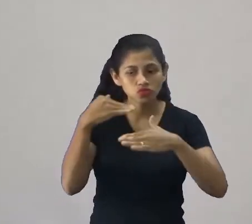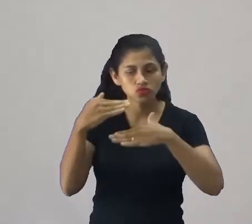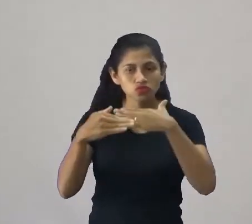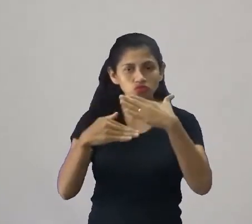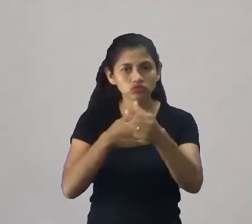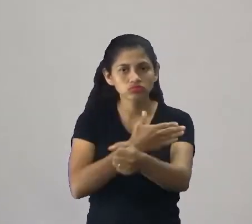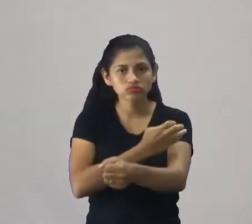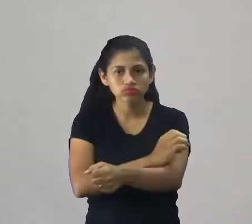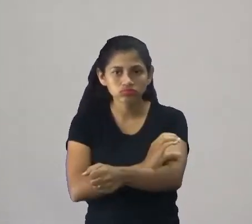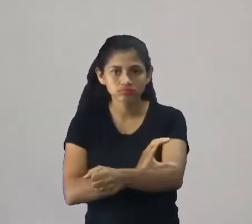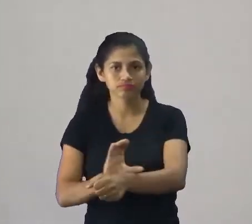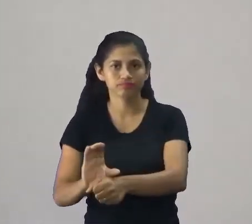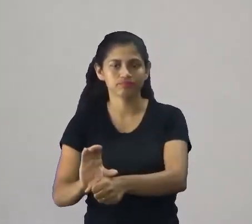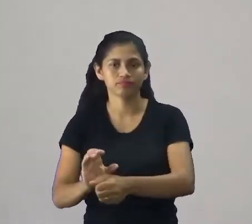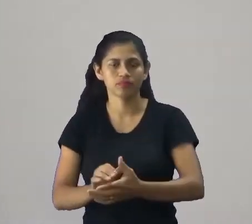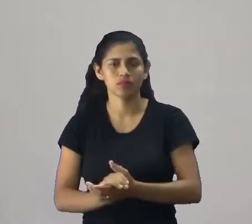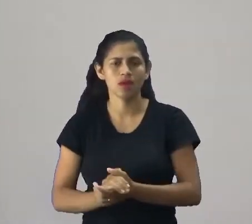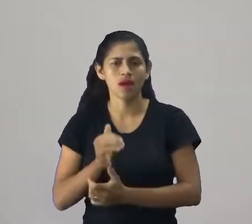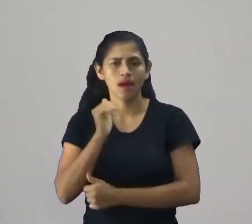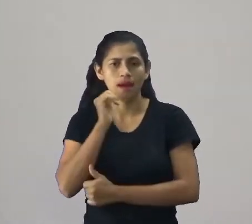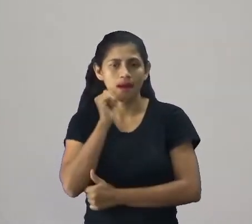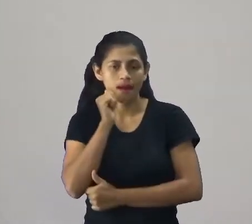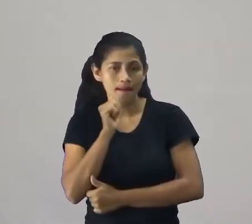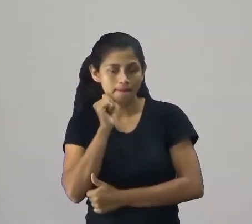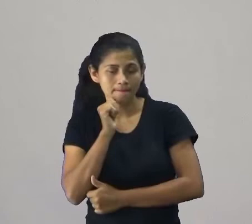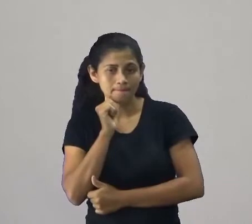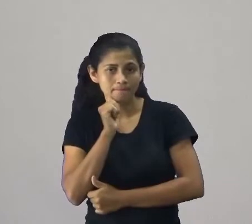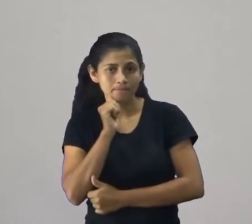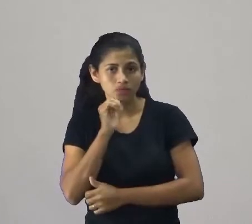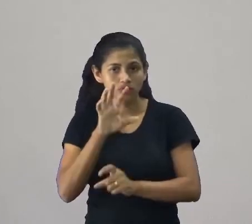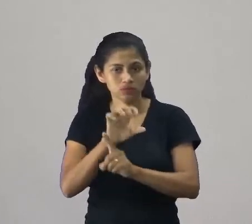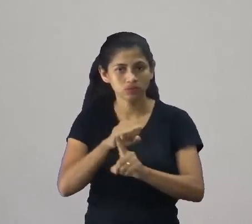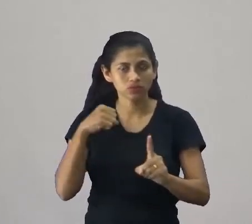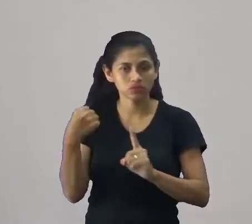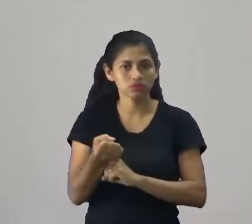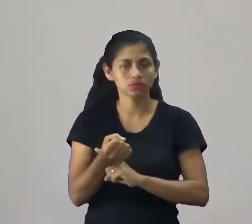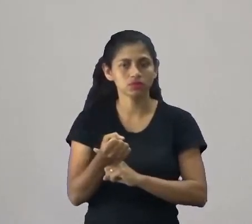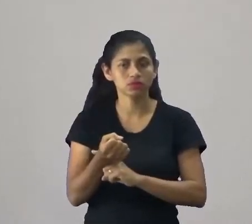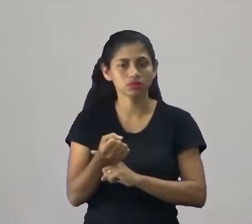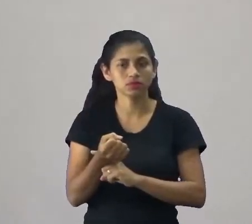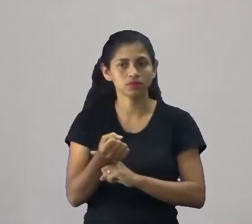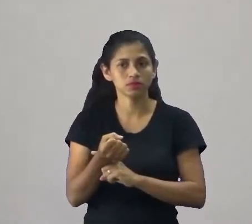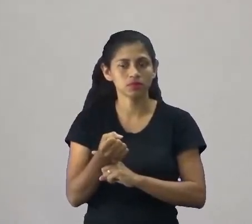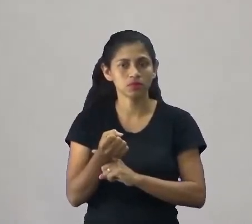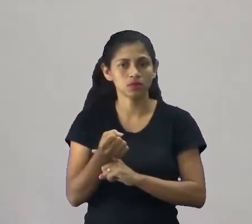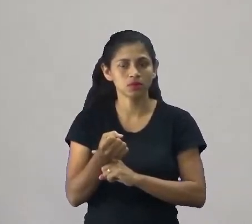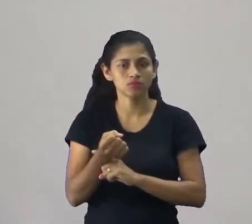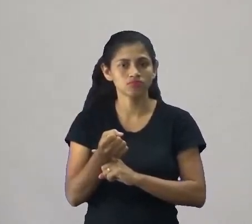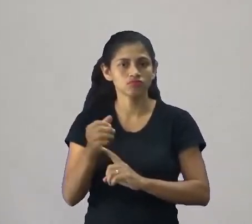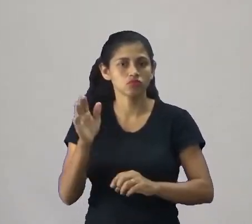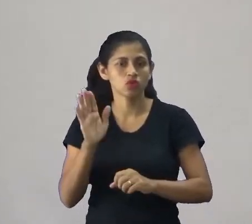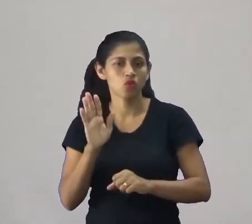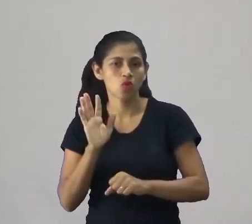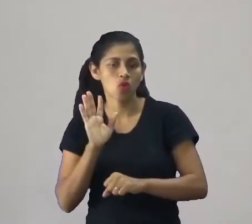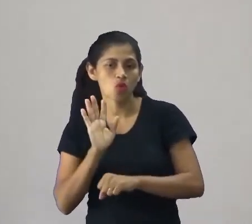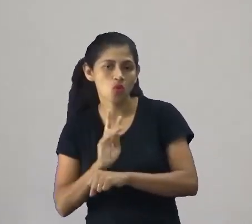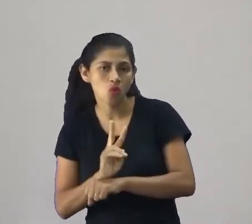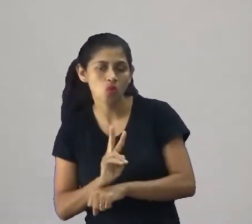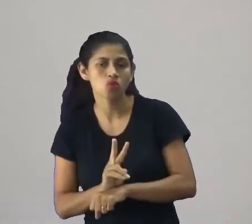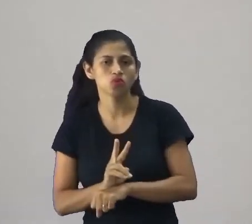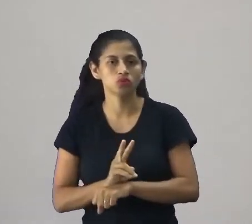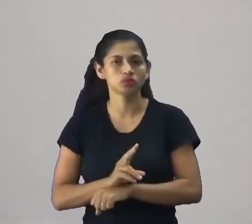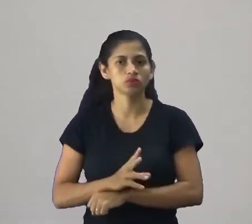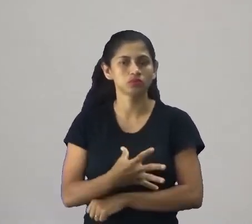A mulher em sociedade é tida como a mantenedora dali dos filhos, de cuidar da casa, de cuidar